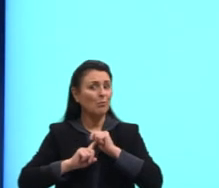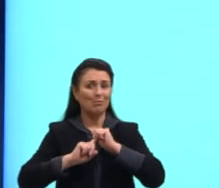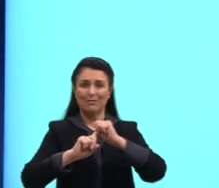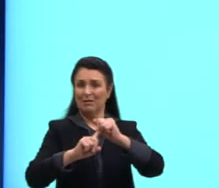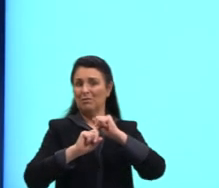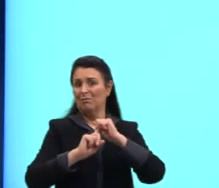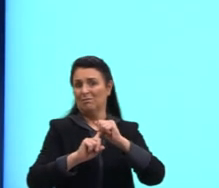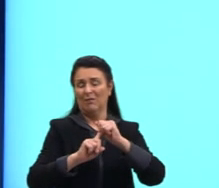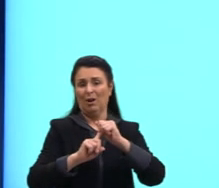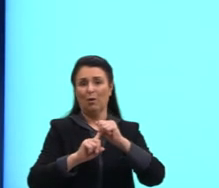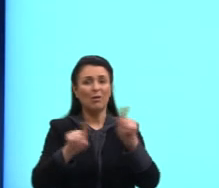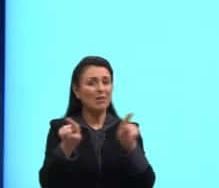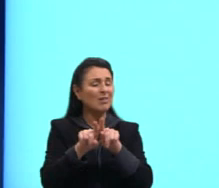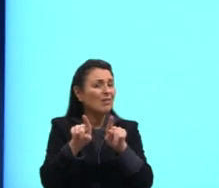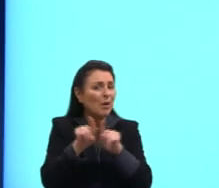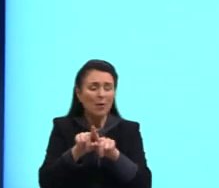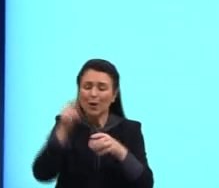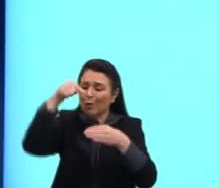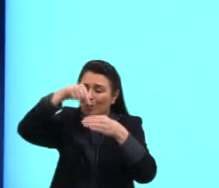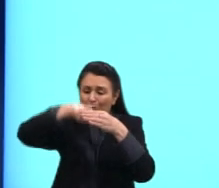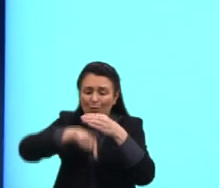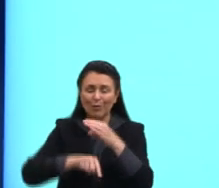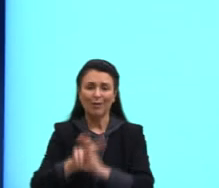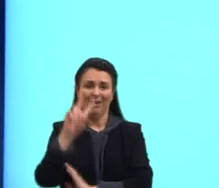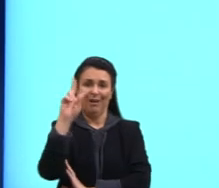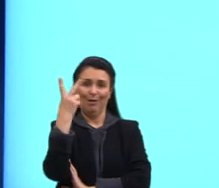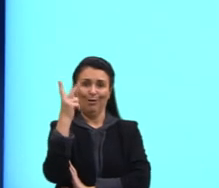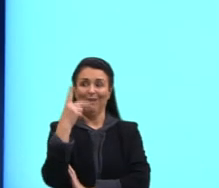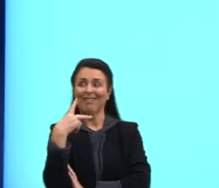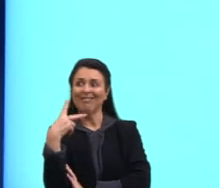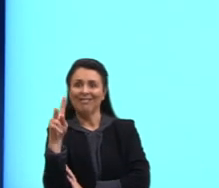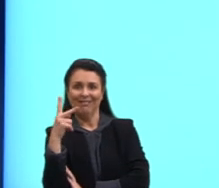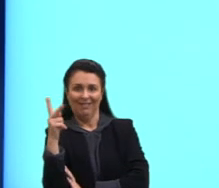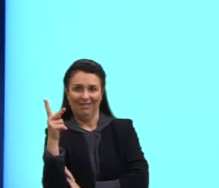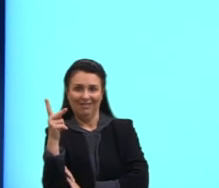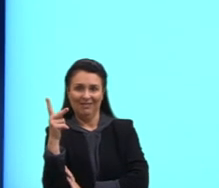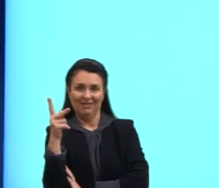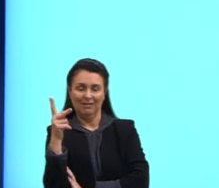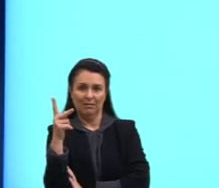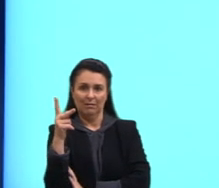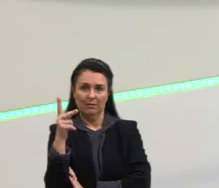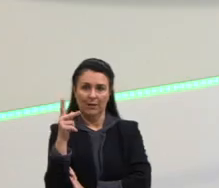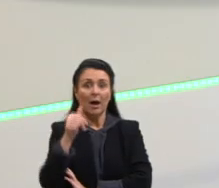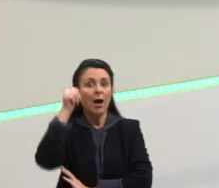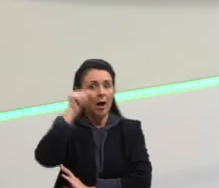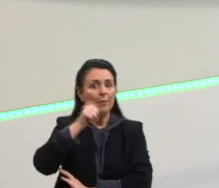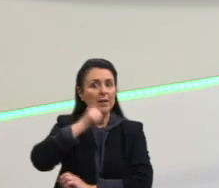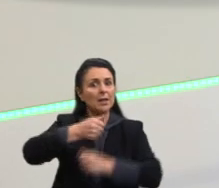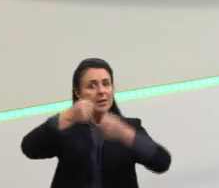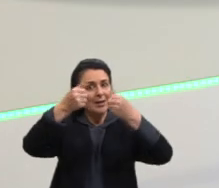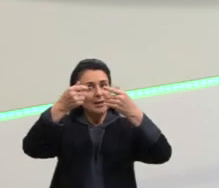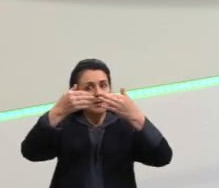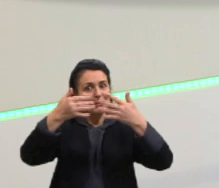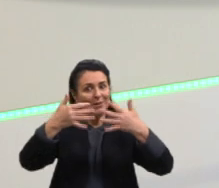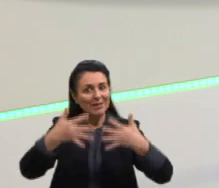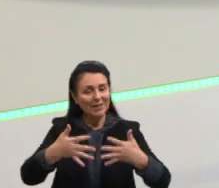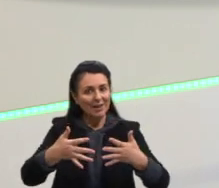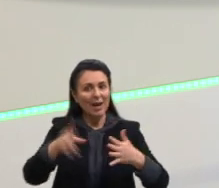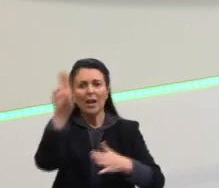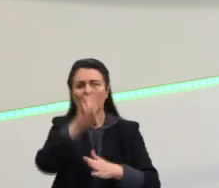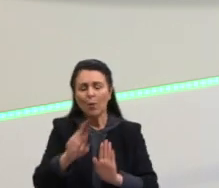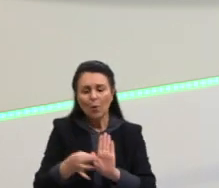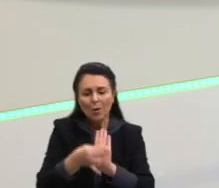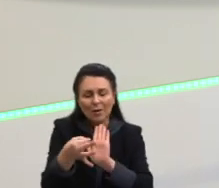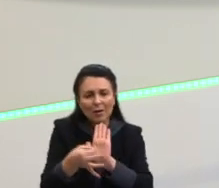aprofundamento de sua história bom então ela trabalha um argumento ela